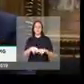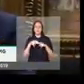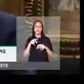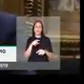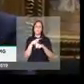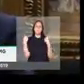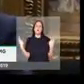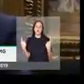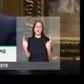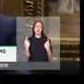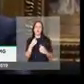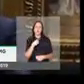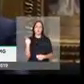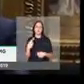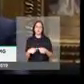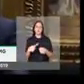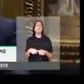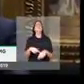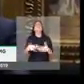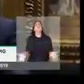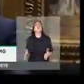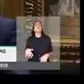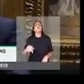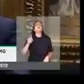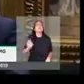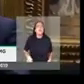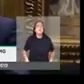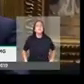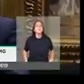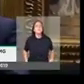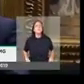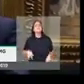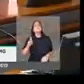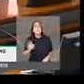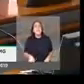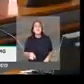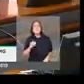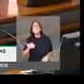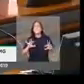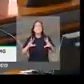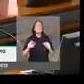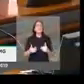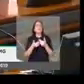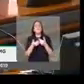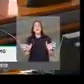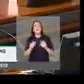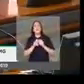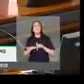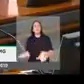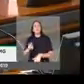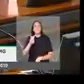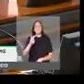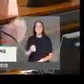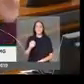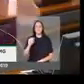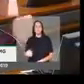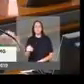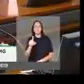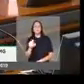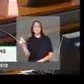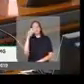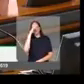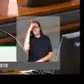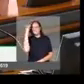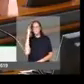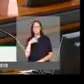brumadinho eu queria saber então quem deve ser punido porque se todas as barragens hoje romper nós teremos 50 mil e cem mortes